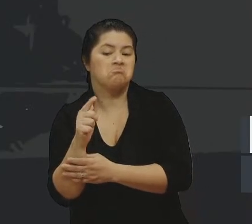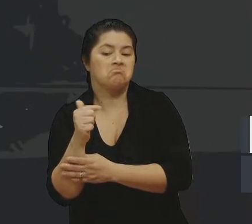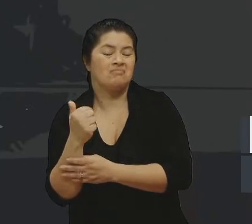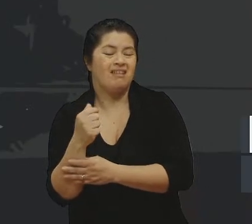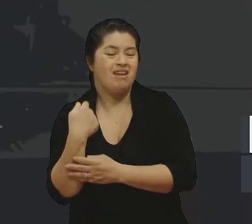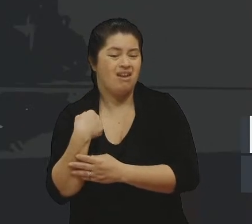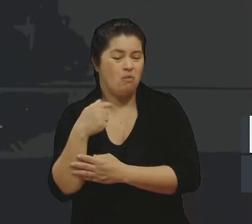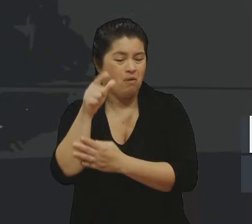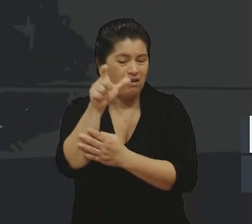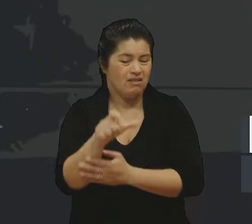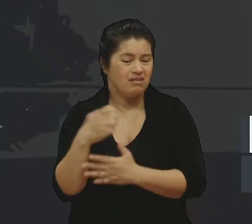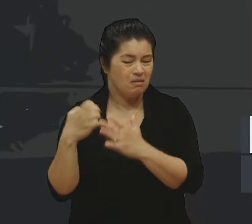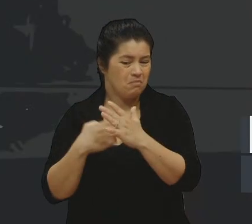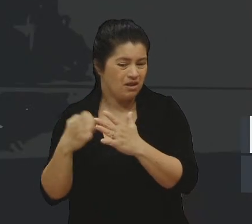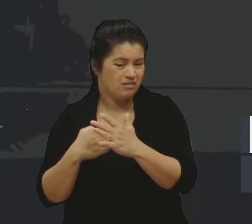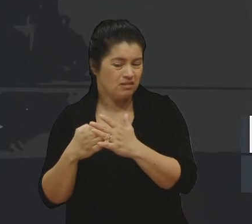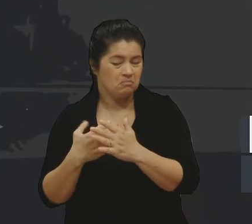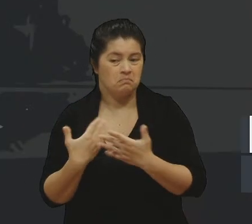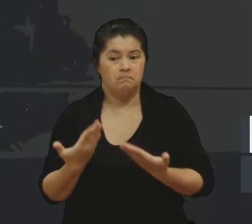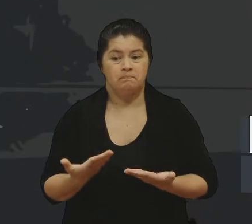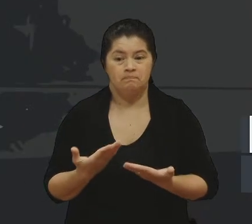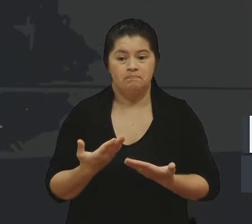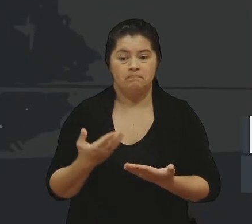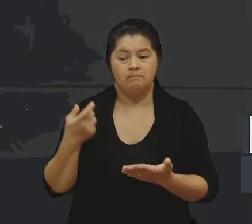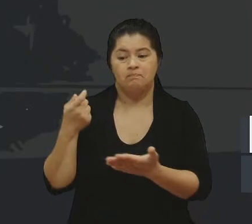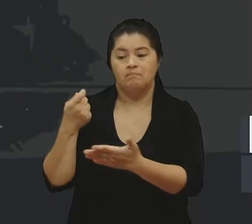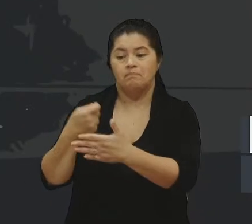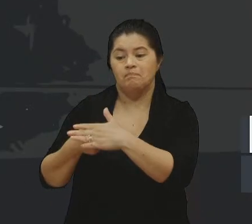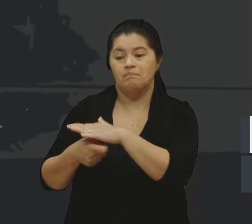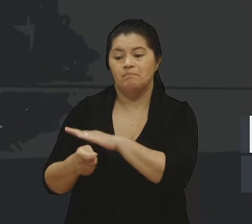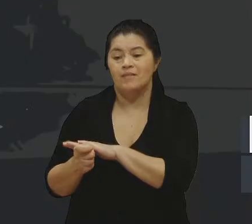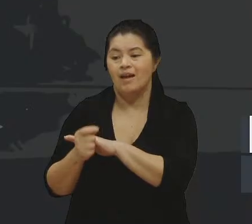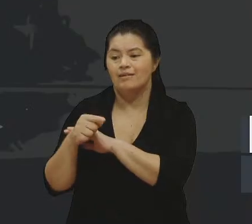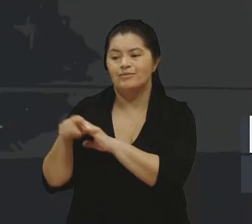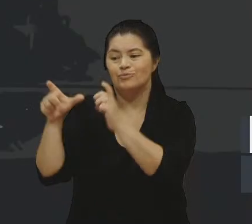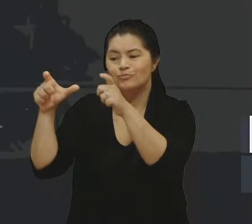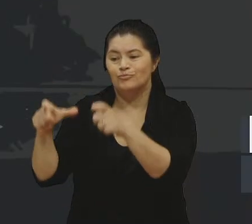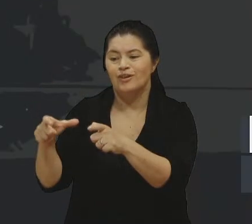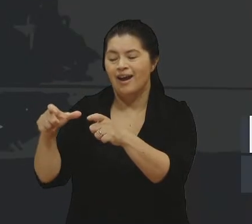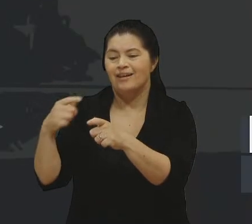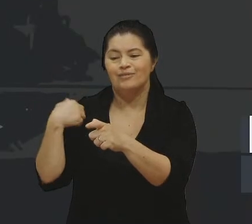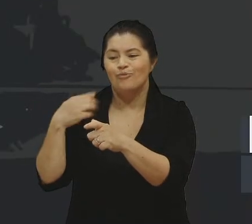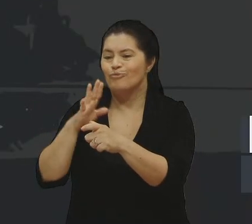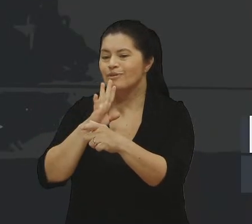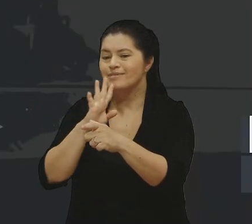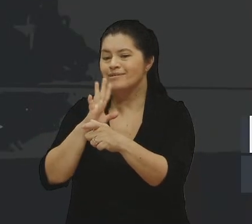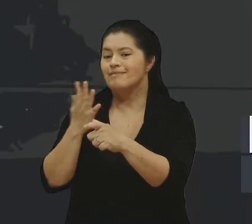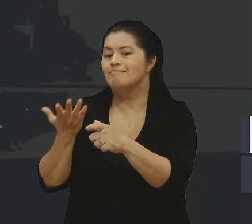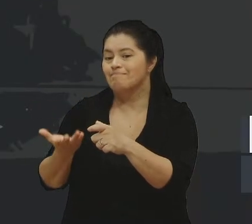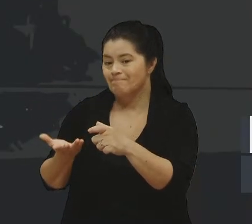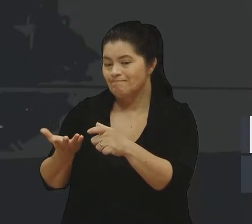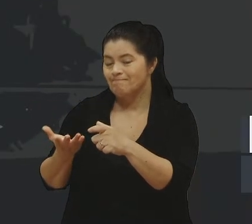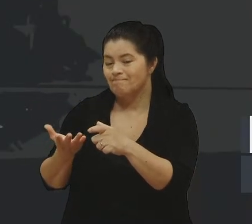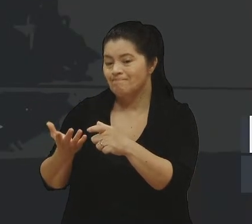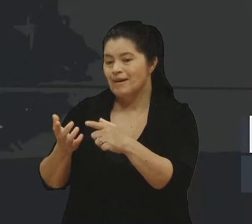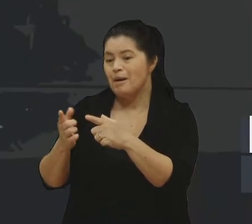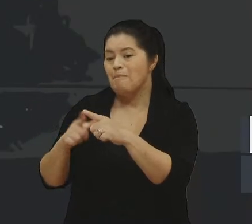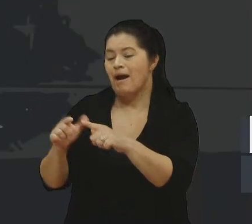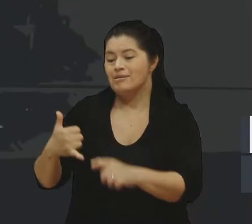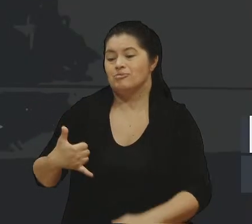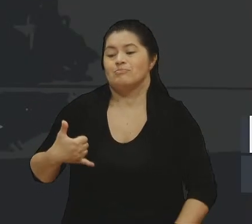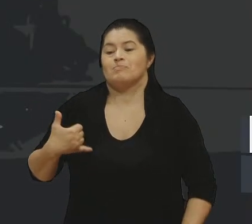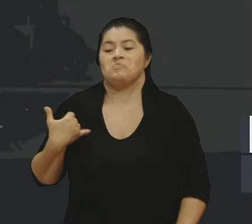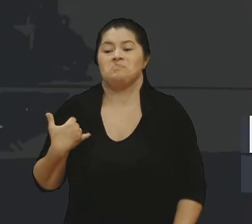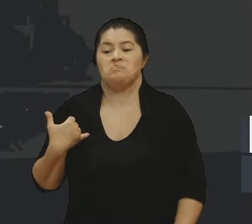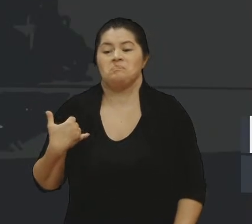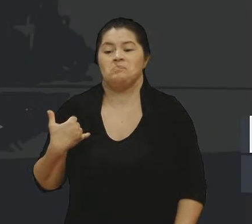aqui. E aí eu fui investir num negócio que eu não tinha conhecimento. Mas, naquele momento o ego falou alto e eu pensei assim,